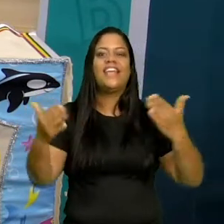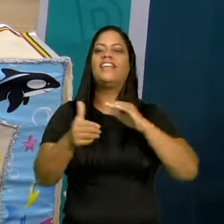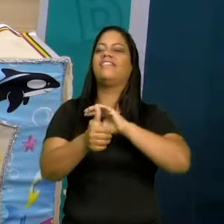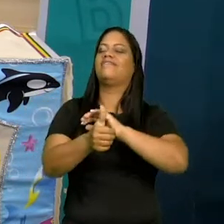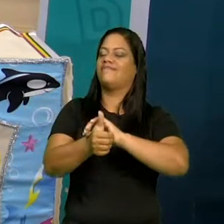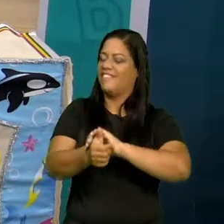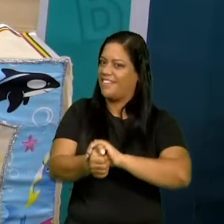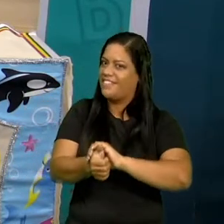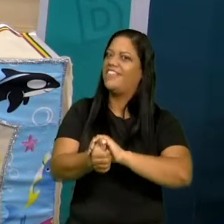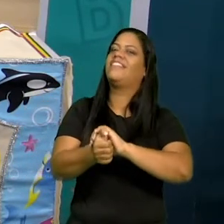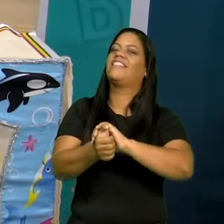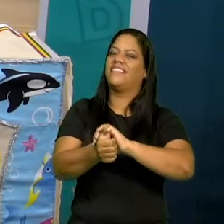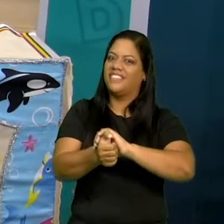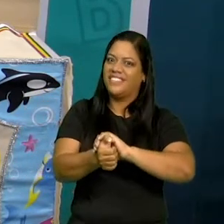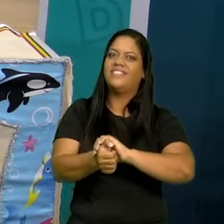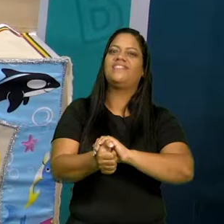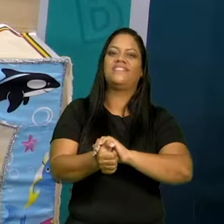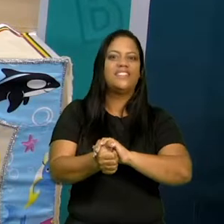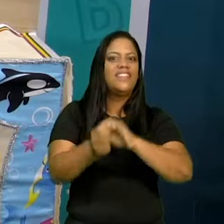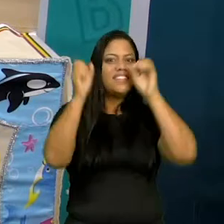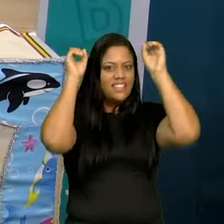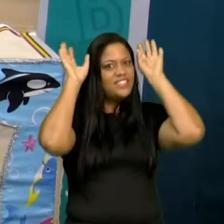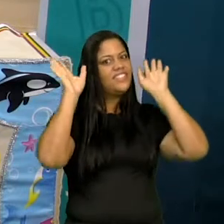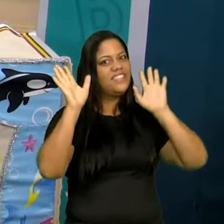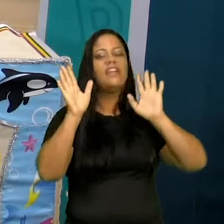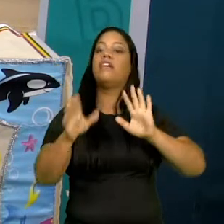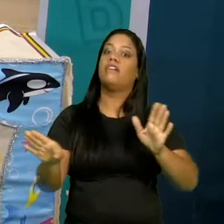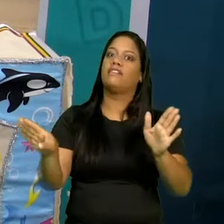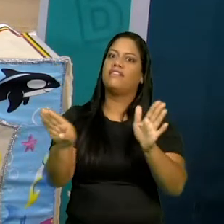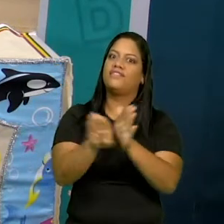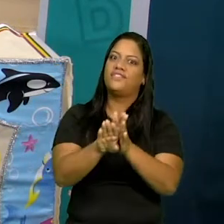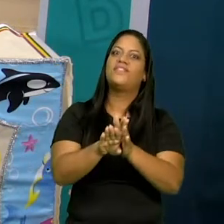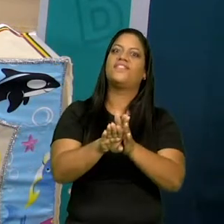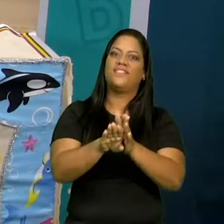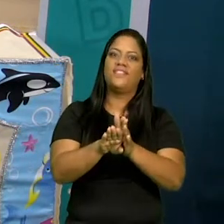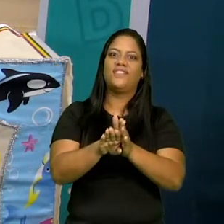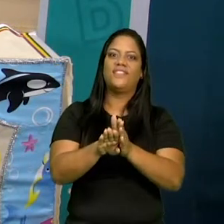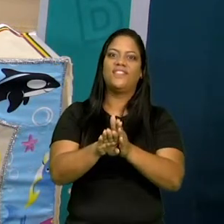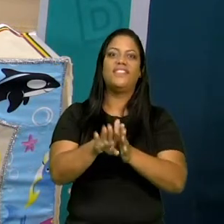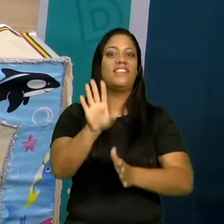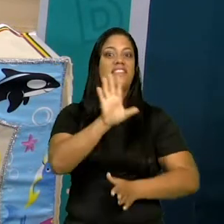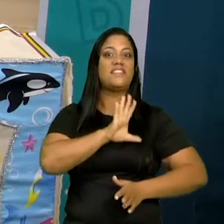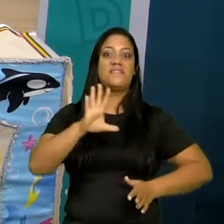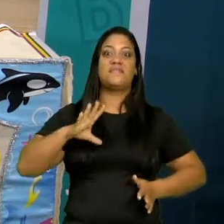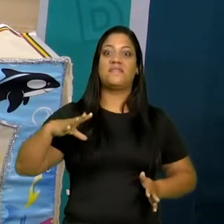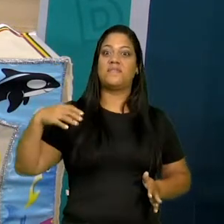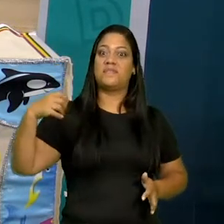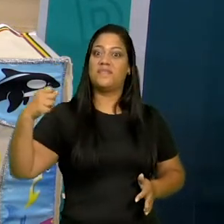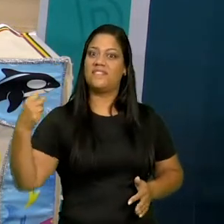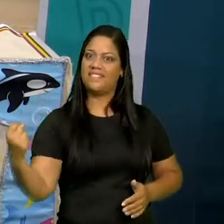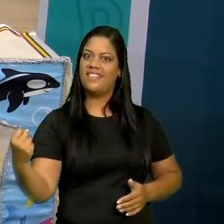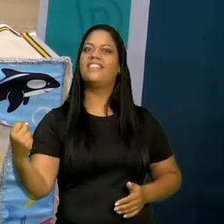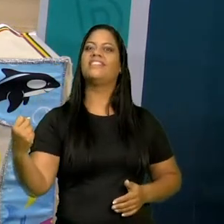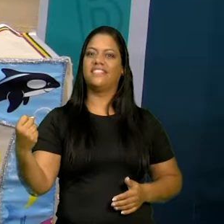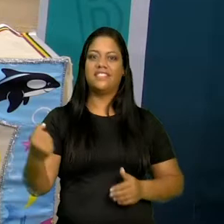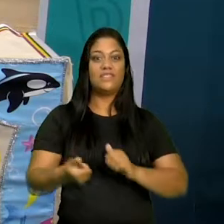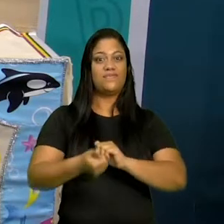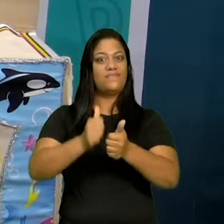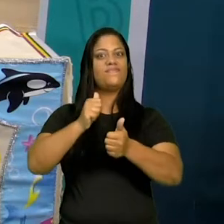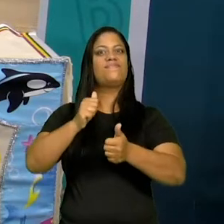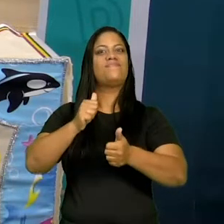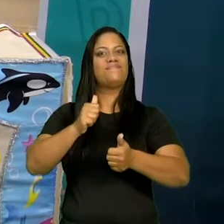tartaruga. Isso mesmo, ela leiturinha. Chegou? Ela chegou. Olha essa lebre. Ela ganhou a